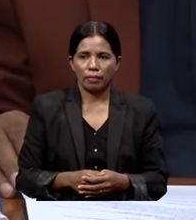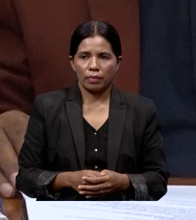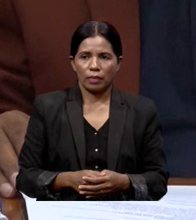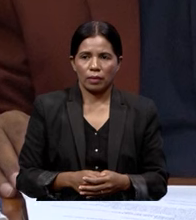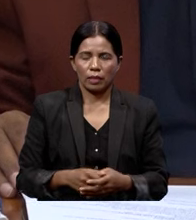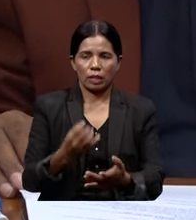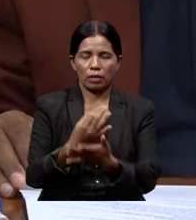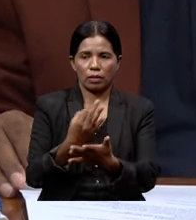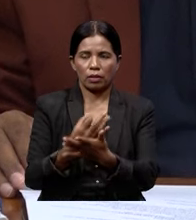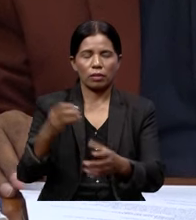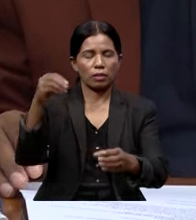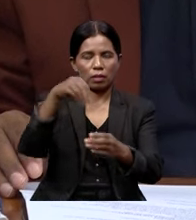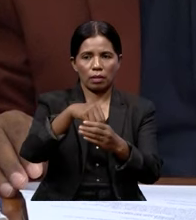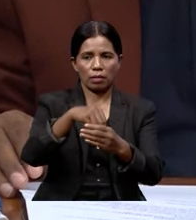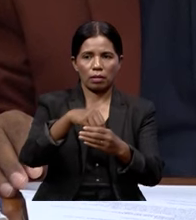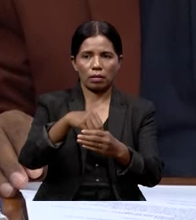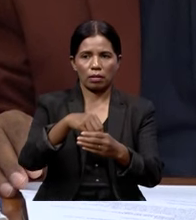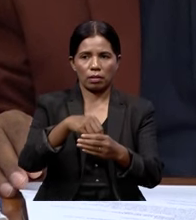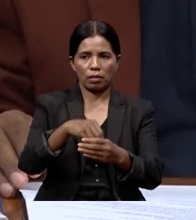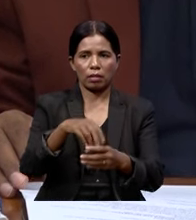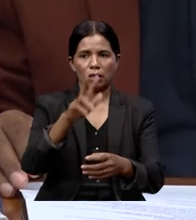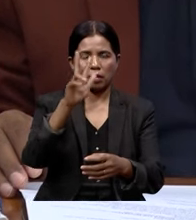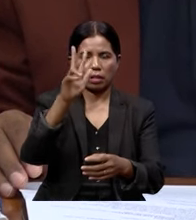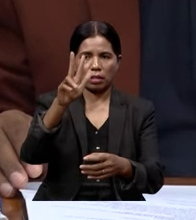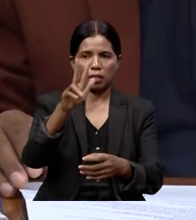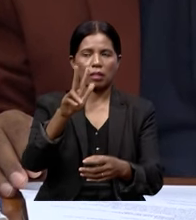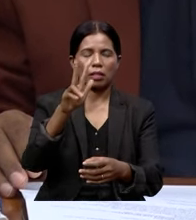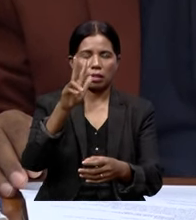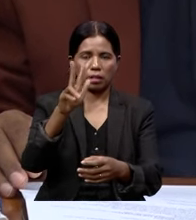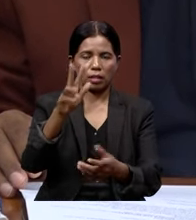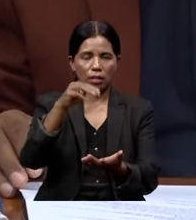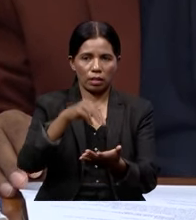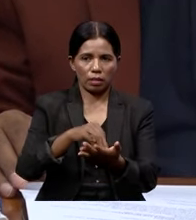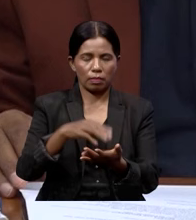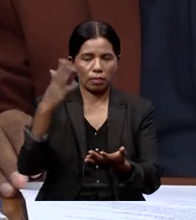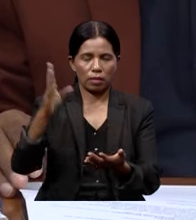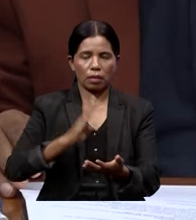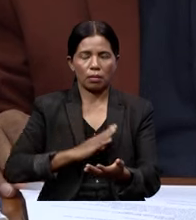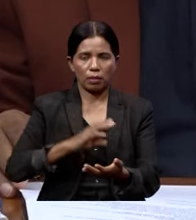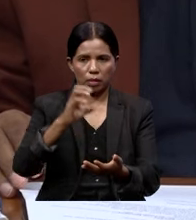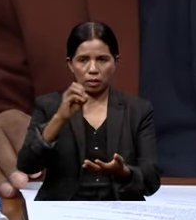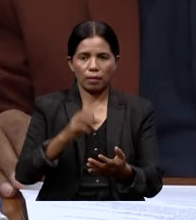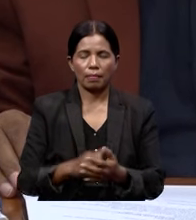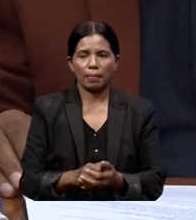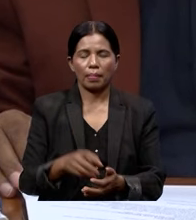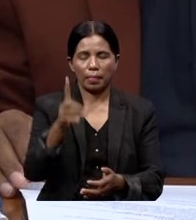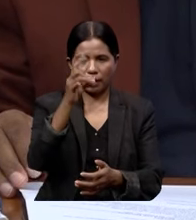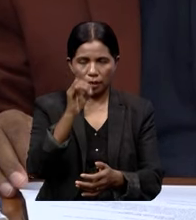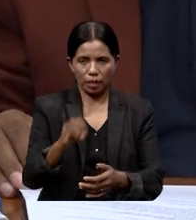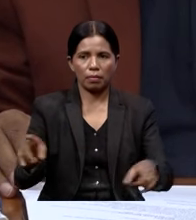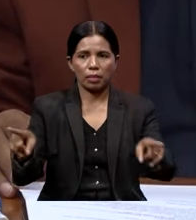income arrendamento né 30.000 até 40.000 e tal. Ia Bobonaro ninian. Ia dilimo